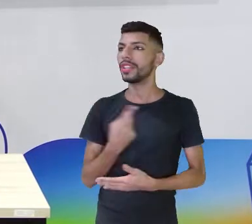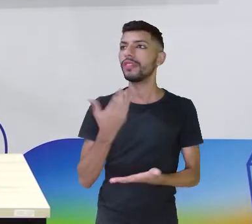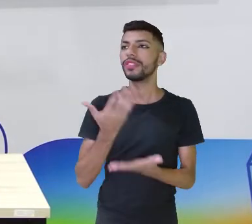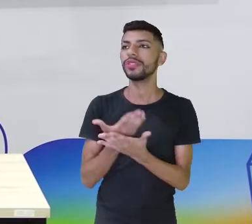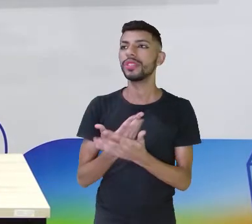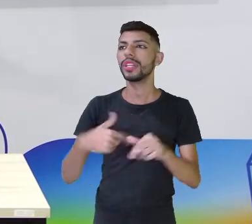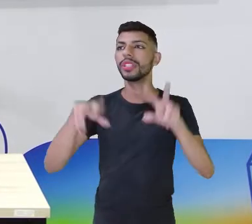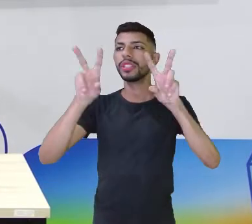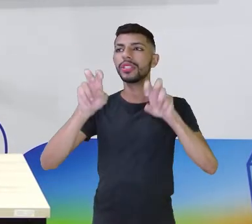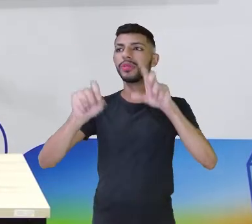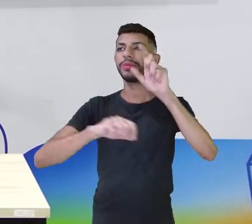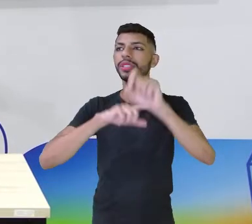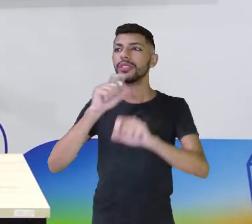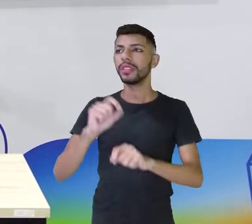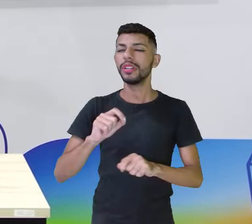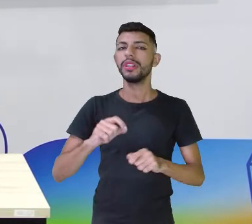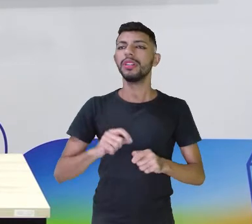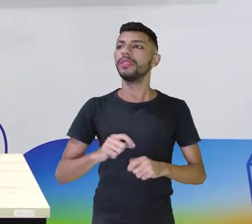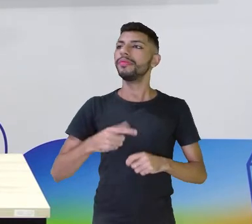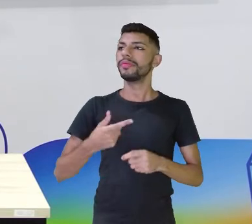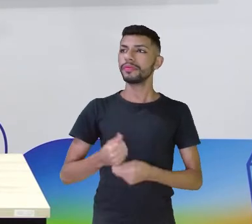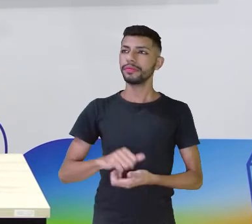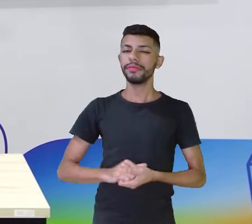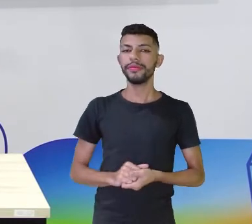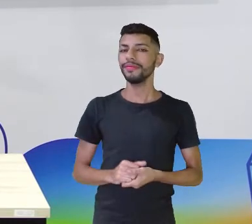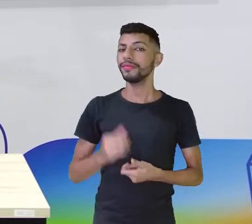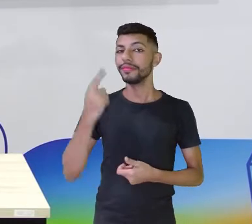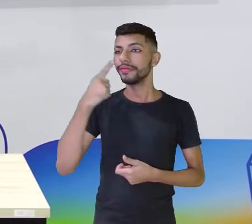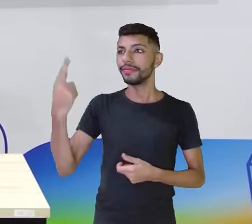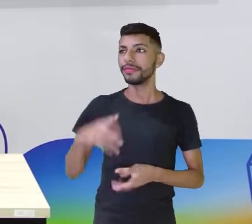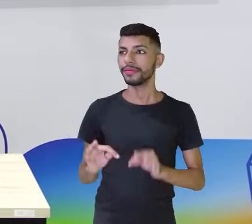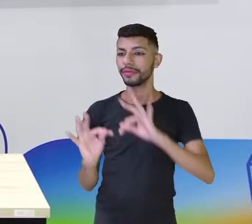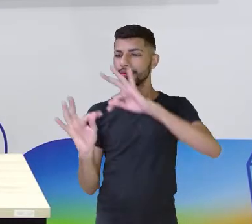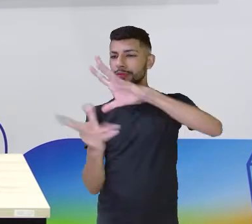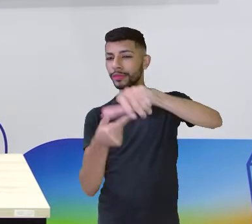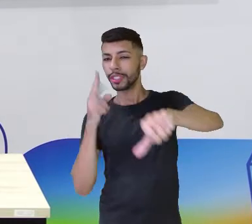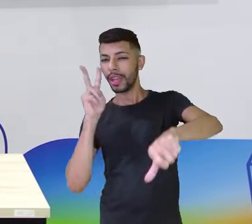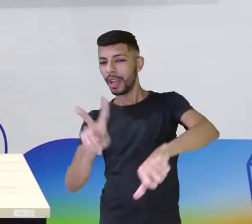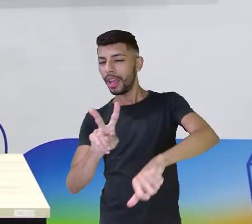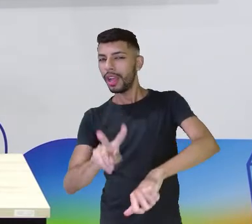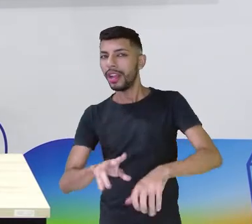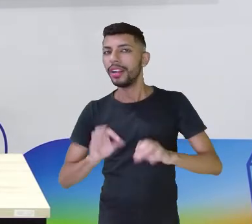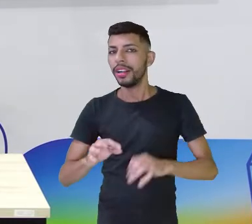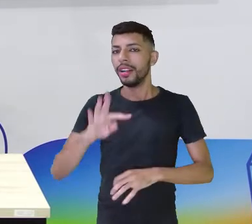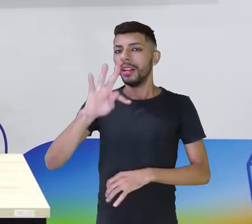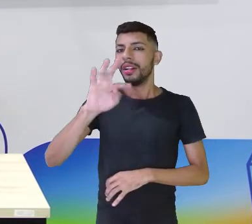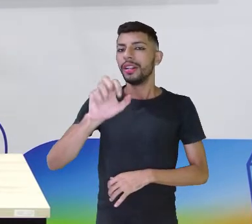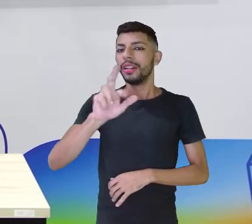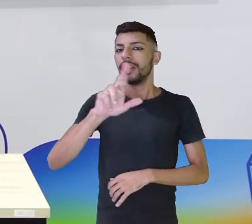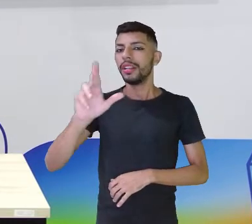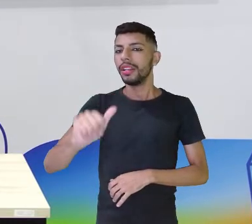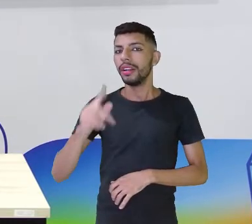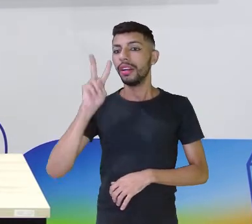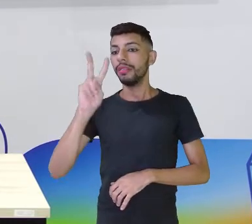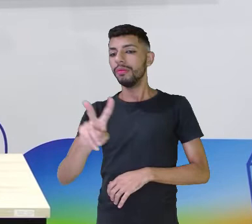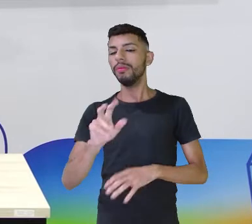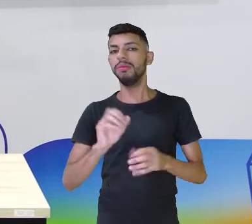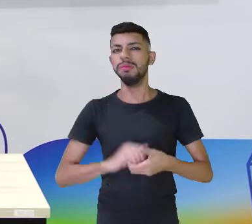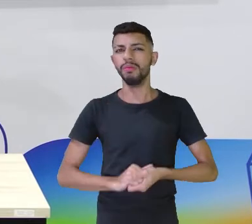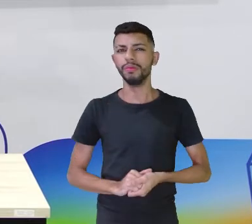vista. Que tema é esse, Paula? Terra vista, velho mundo, novo mundo? Pois